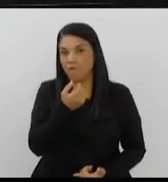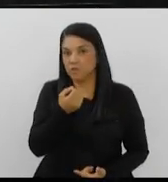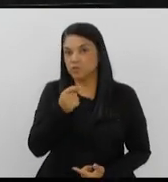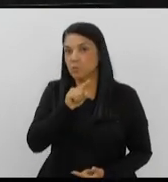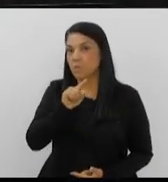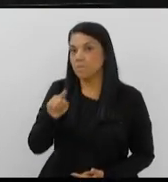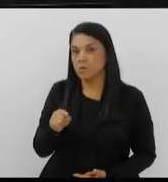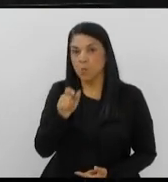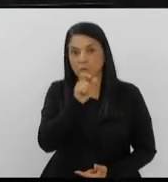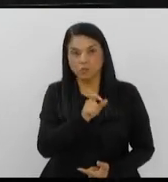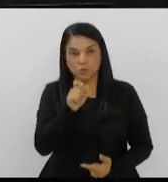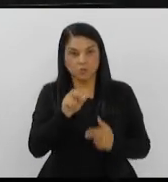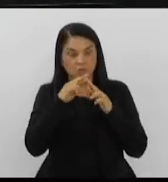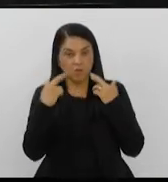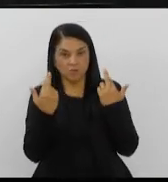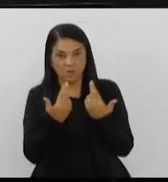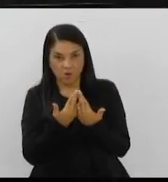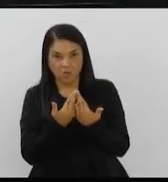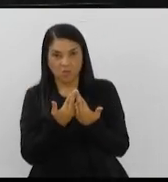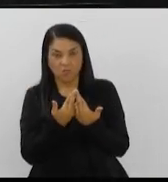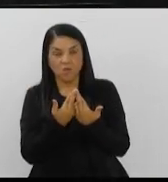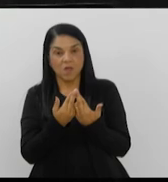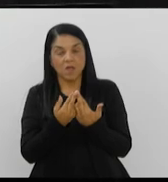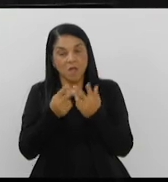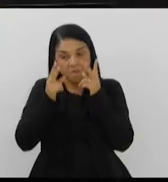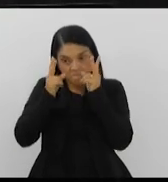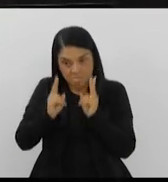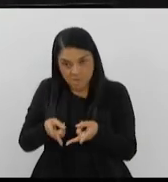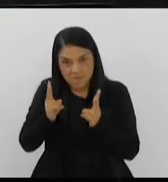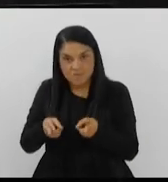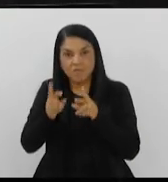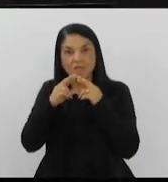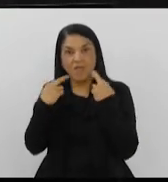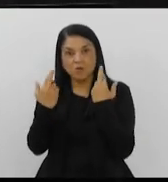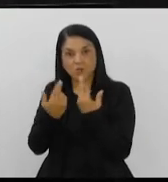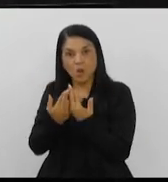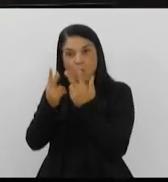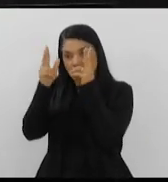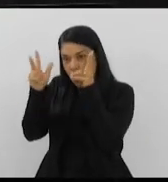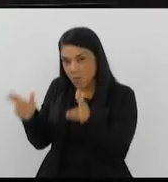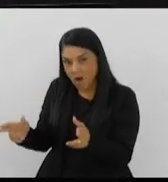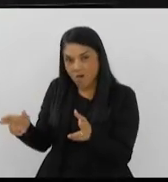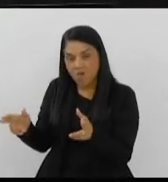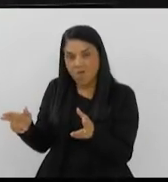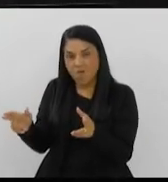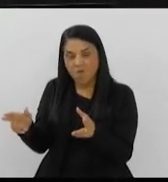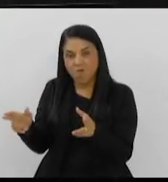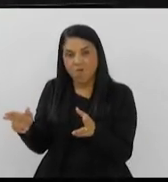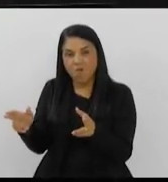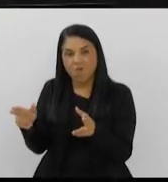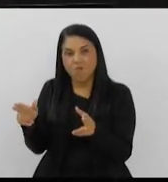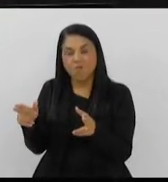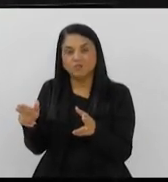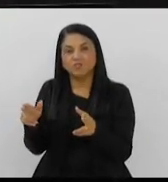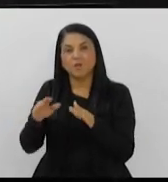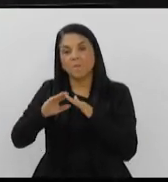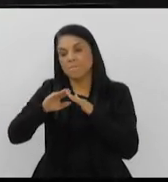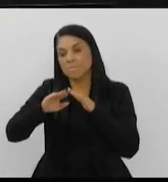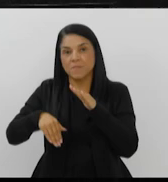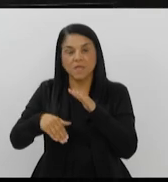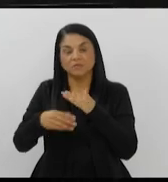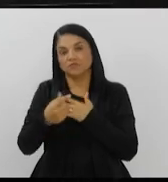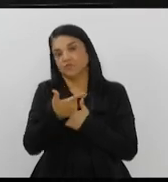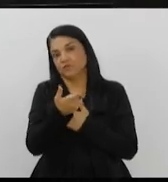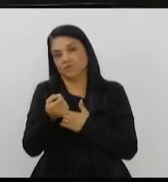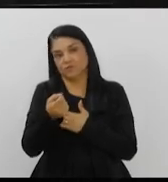lançamento de Madeleine, ele fez uma mesma reunião no mesmo local, que não cabe mais de 20 mil pessoas, e falou que colocou